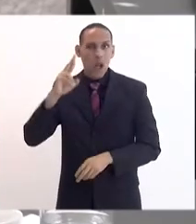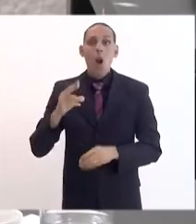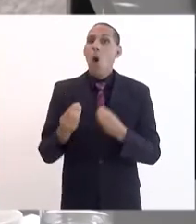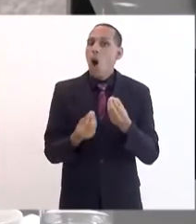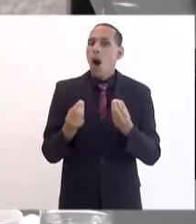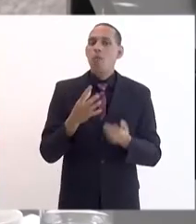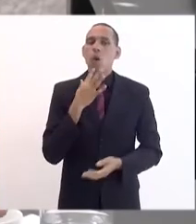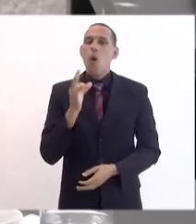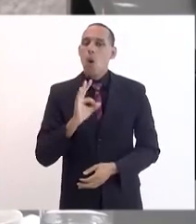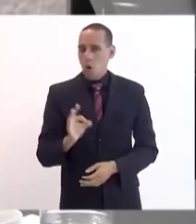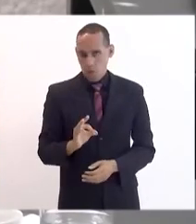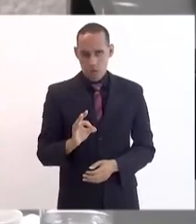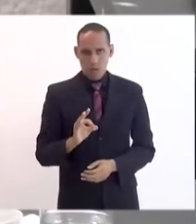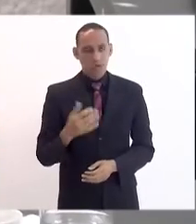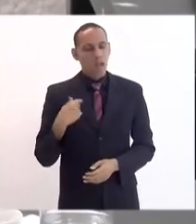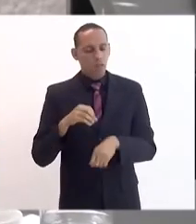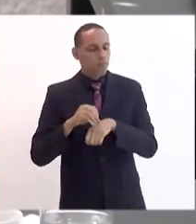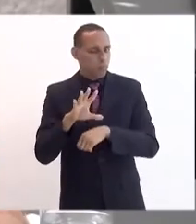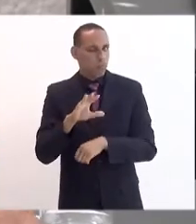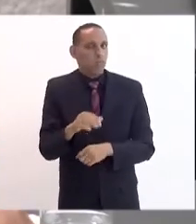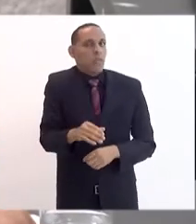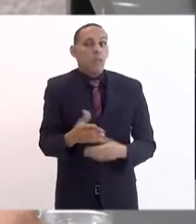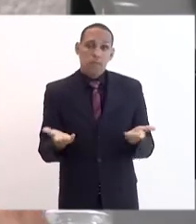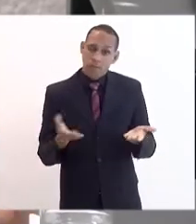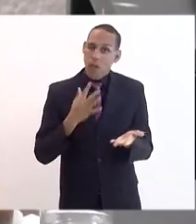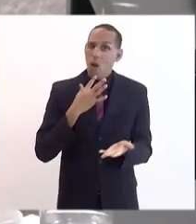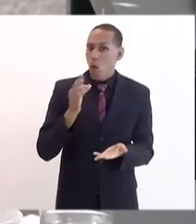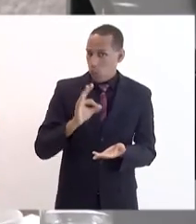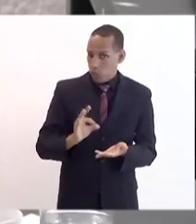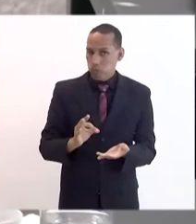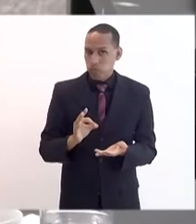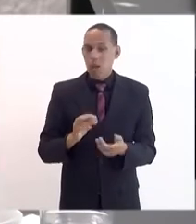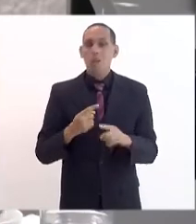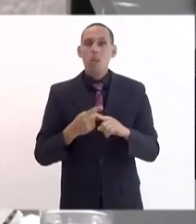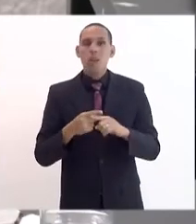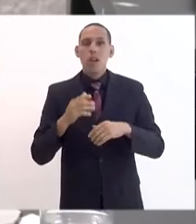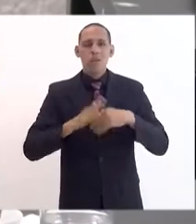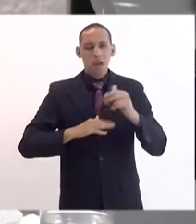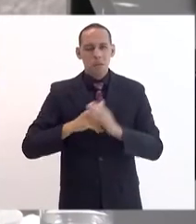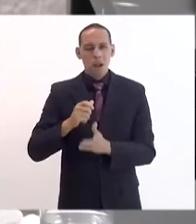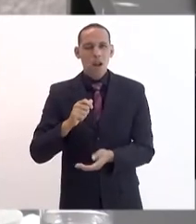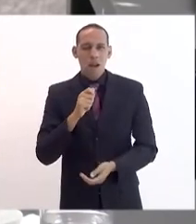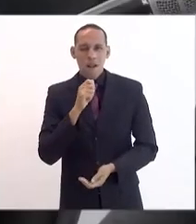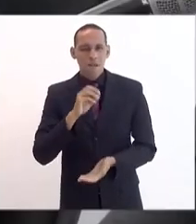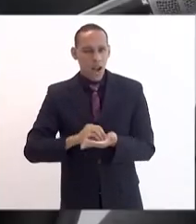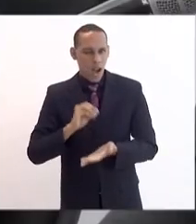não conhecimento. É a sugestão que eu faço. O não conhecimento, por incompetência de